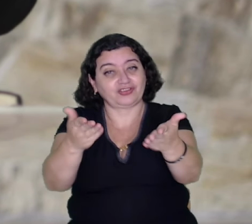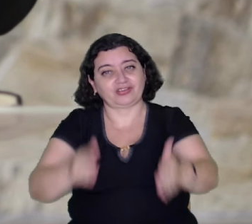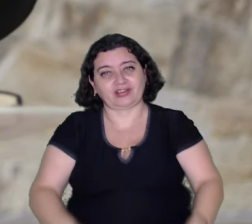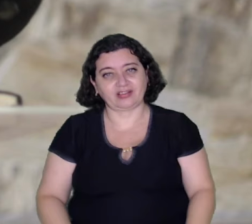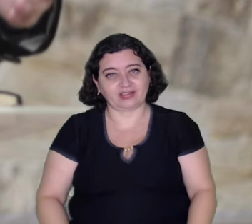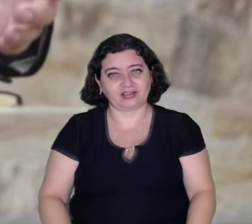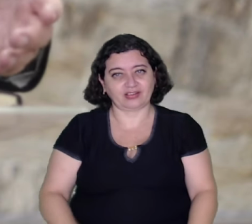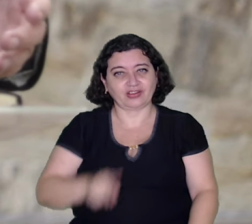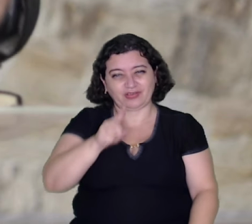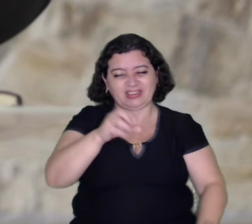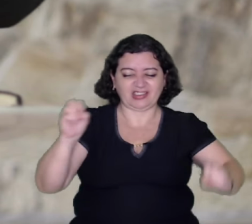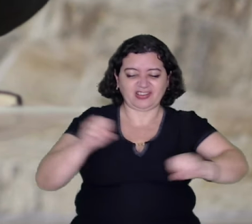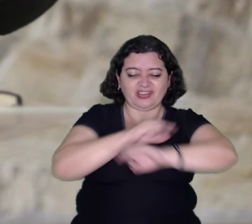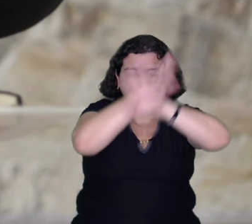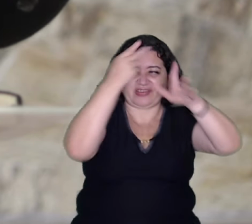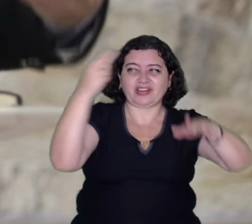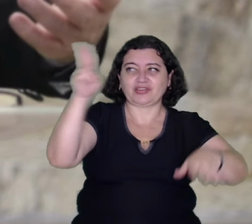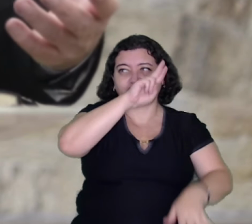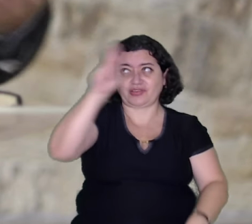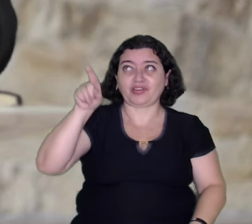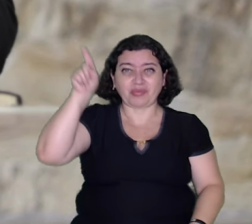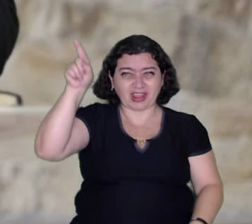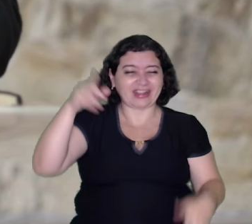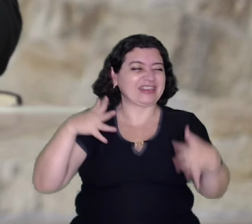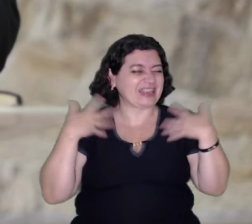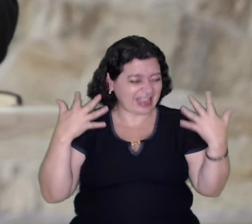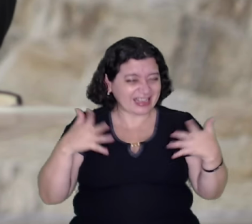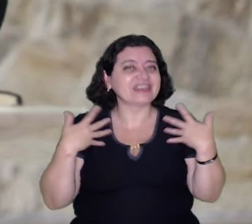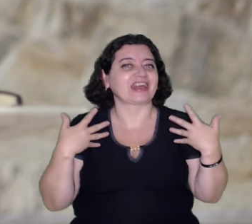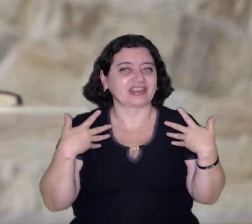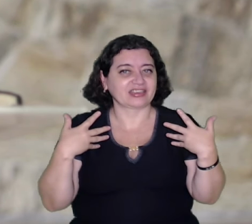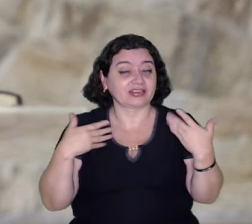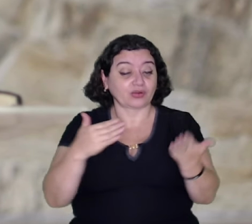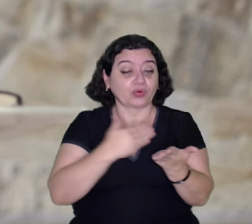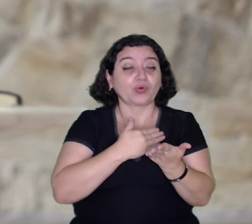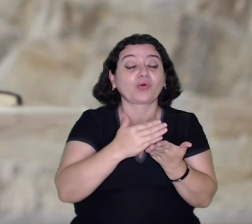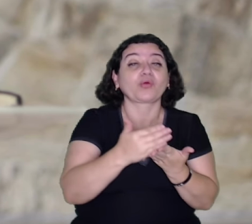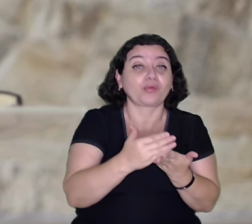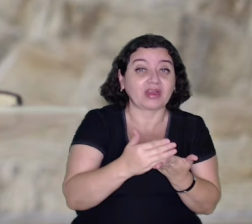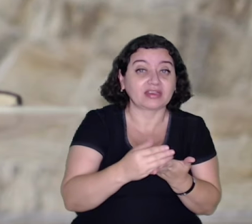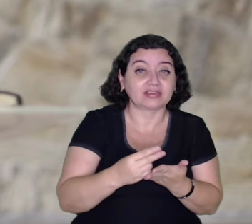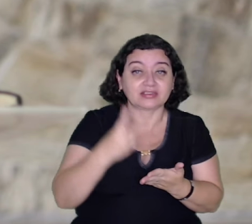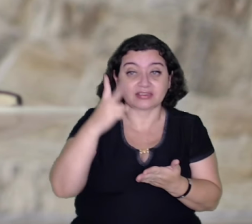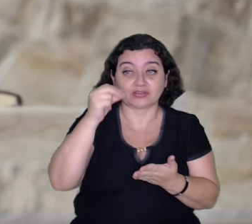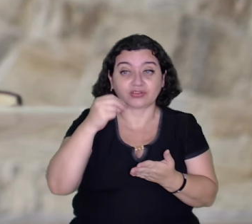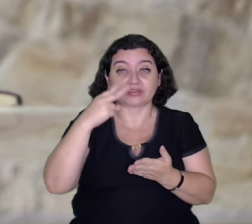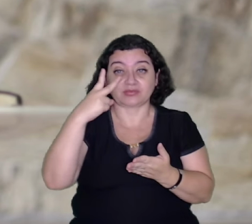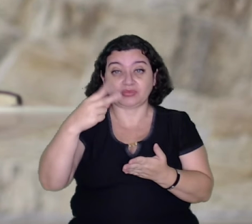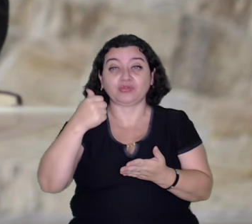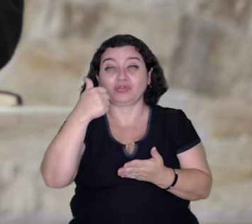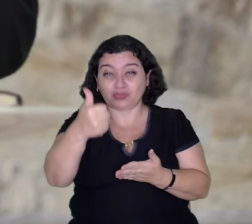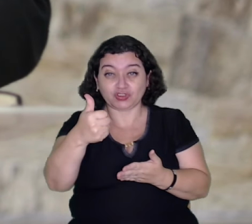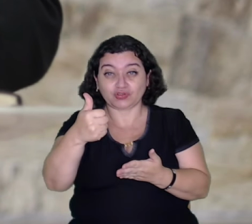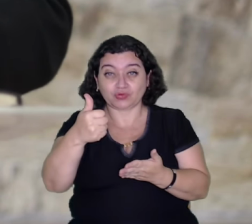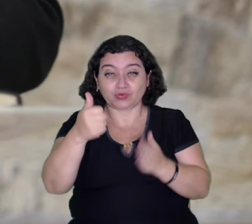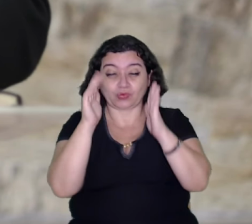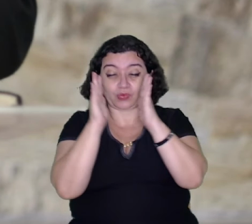estar glorificando o nome dele. Ele vai ficar muito alegre com isso. Então comece, queridos, 2021 com